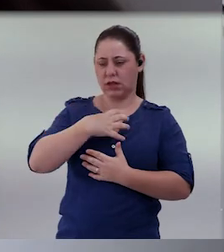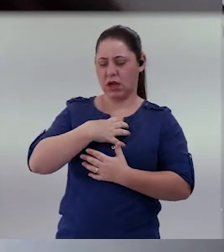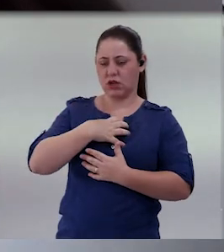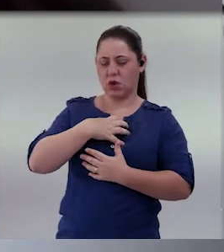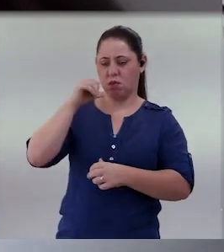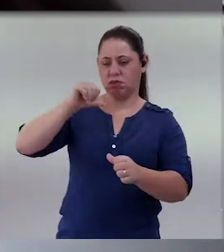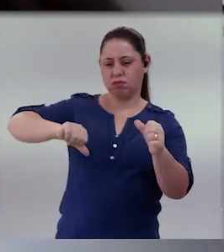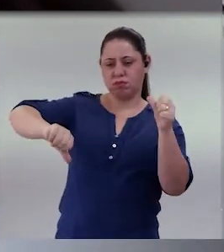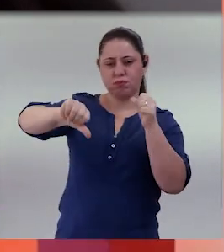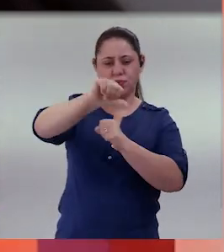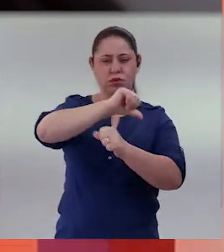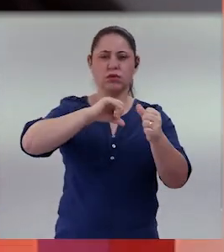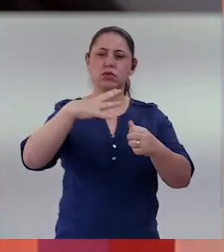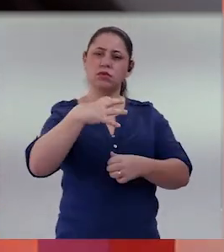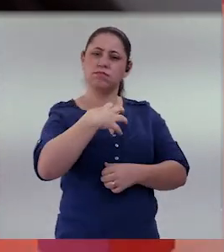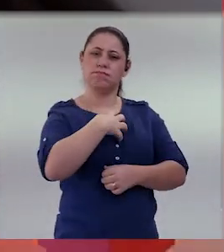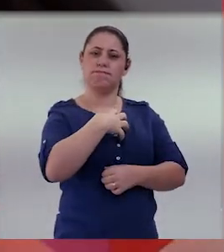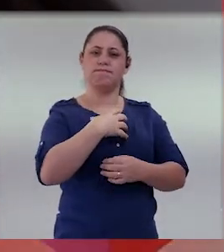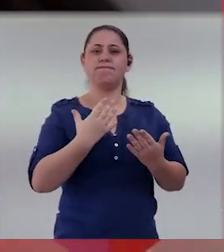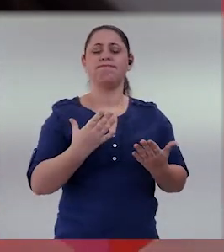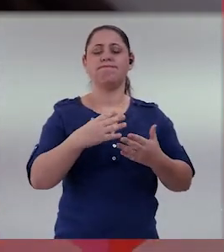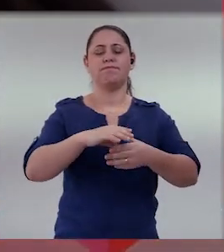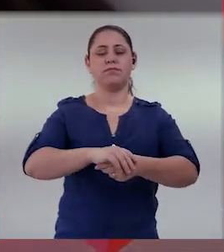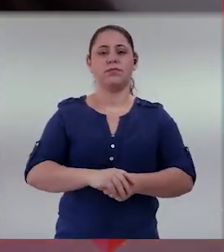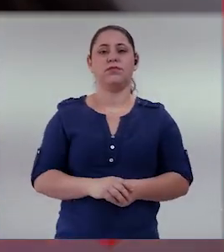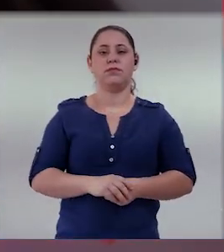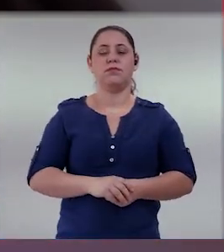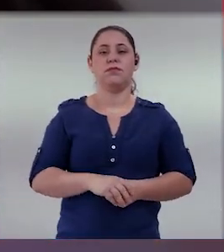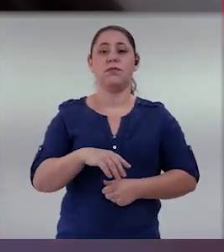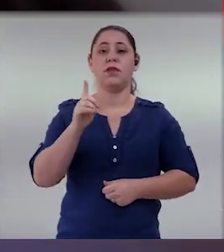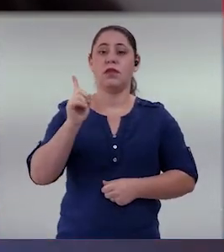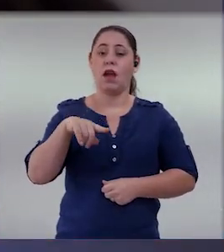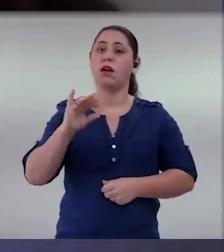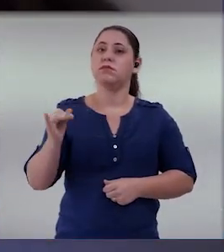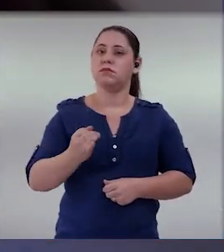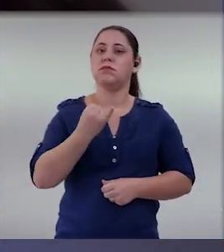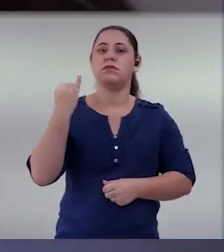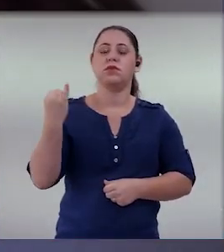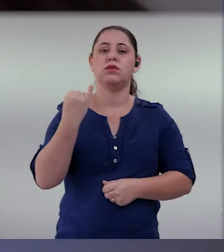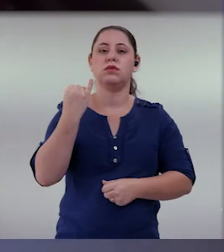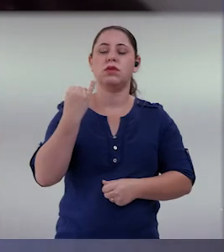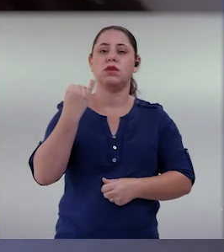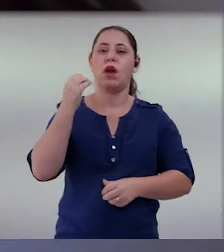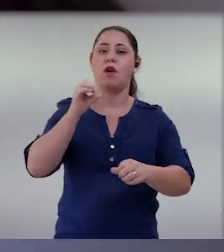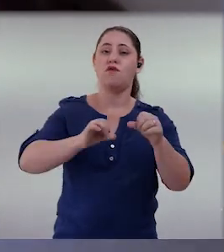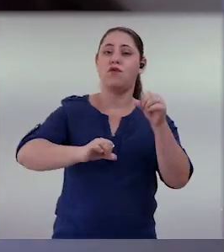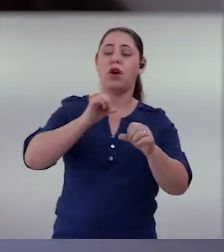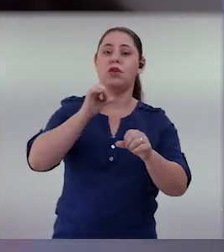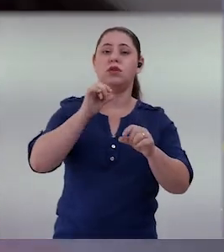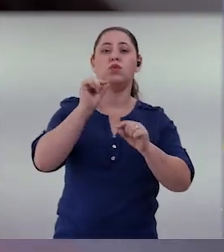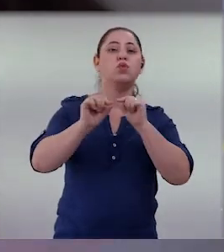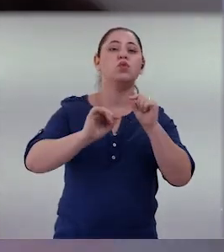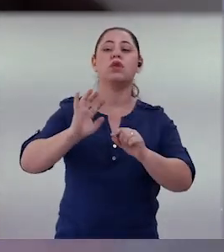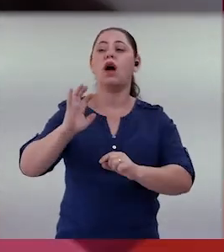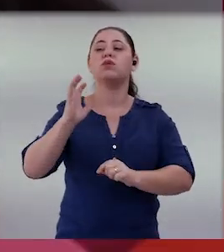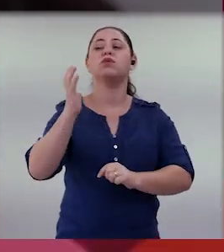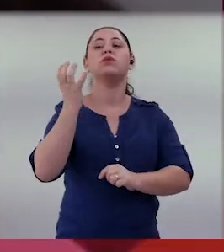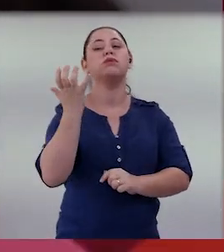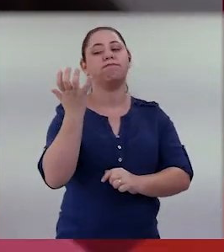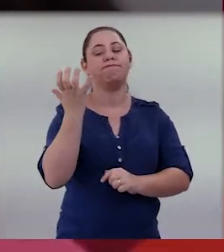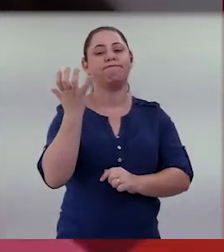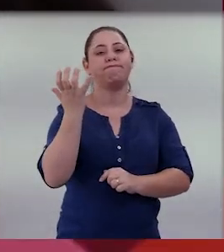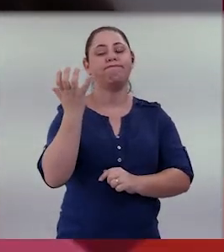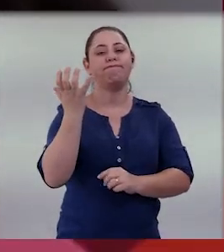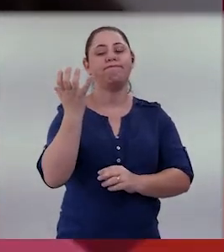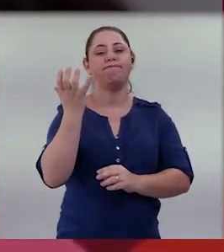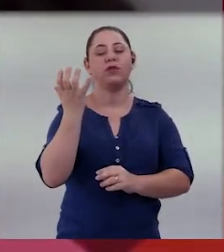pessoas elas detectam mudanças nos sentimentos? É importante a gente avaliar, o